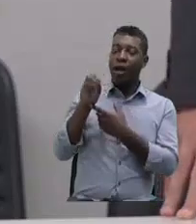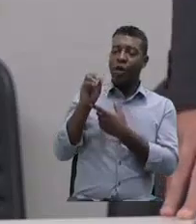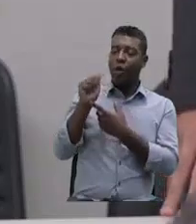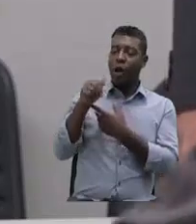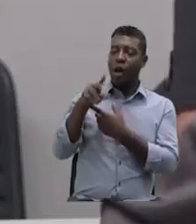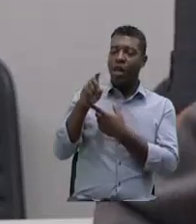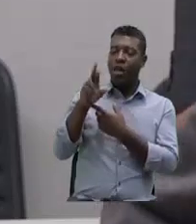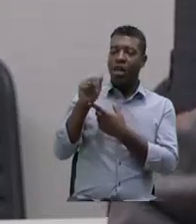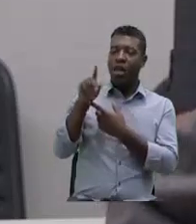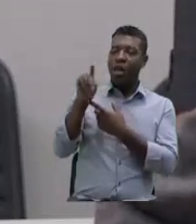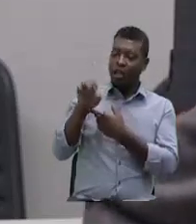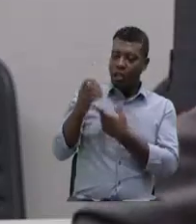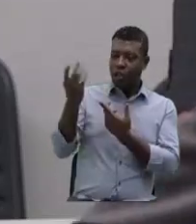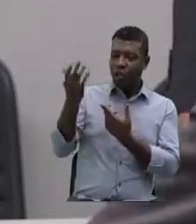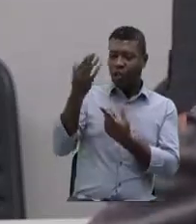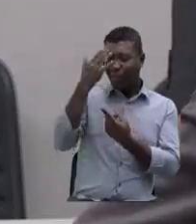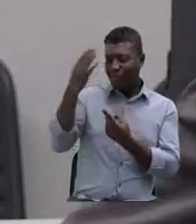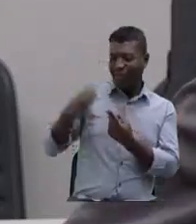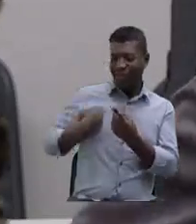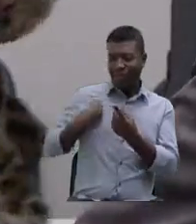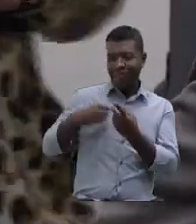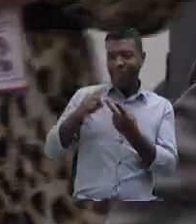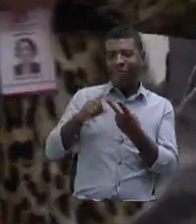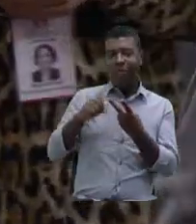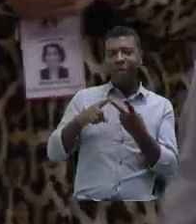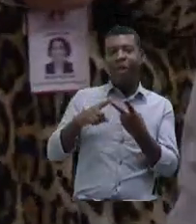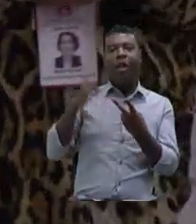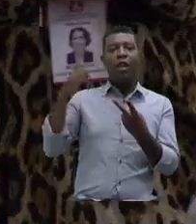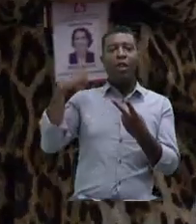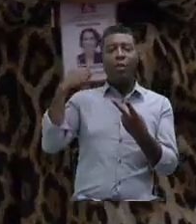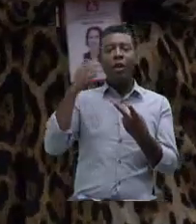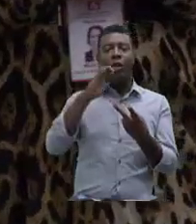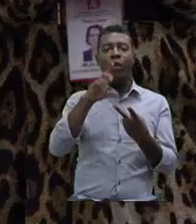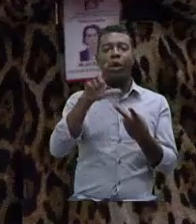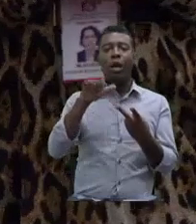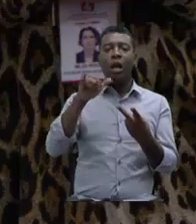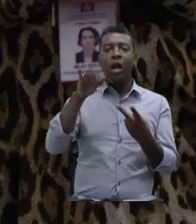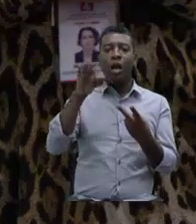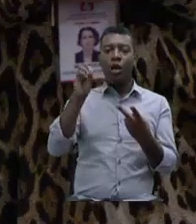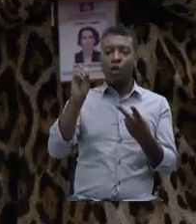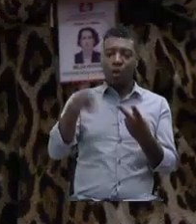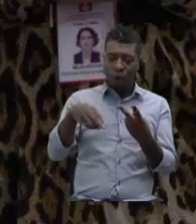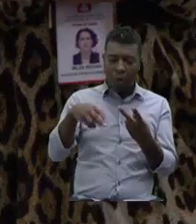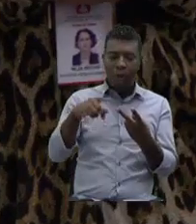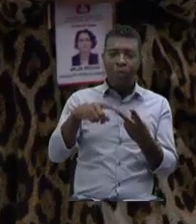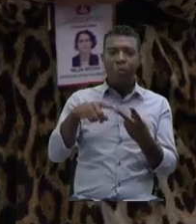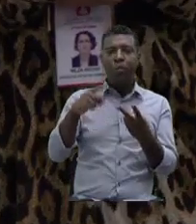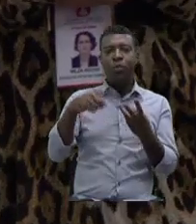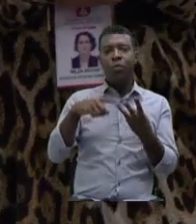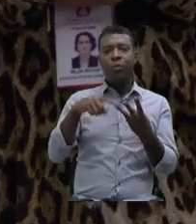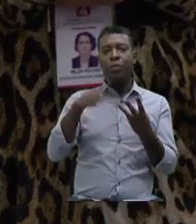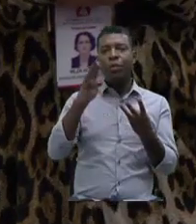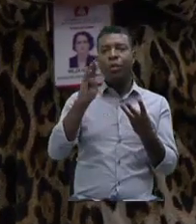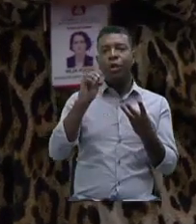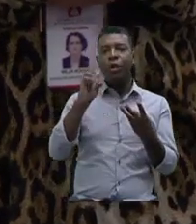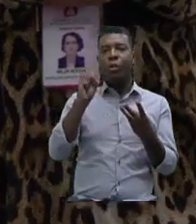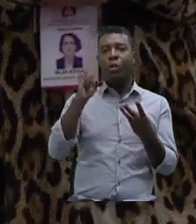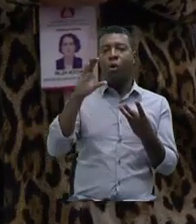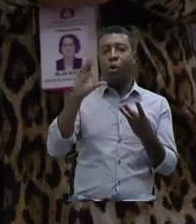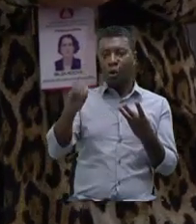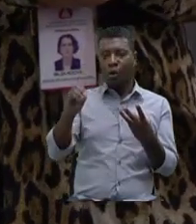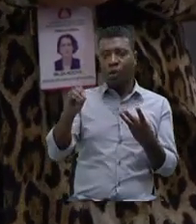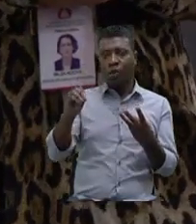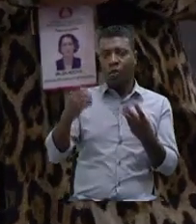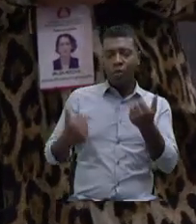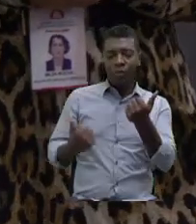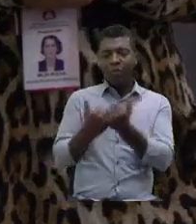presença. Deputado professor Cleiton, nosso presidente da Comissão de Cultura, deputado Bosco,